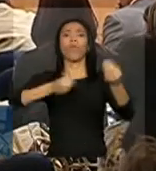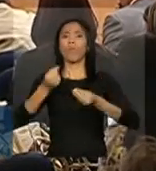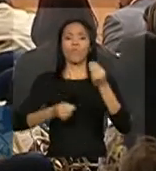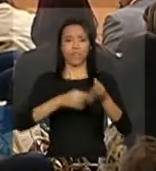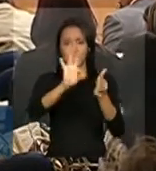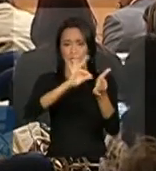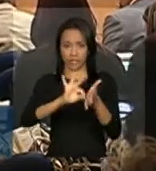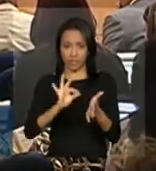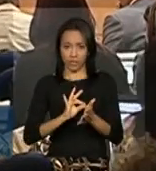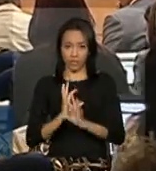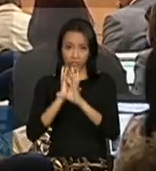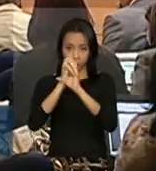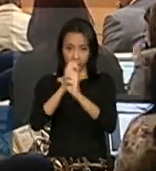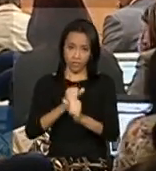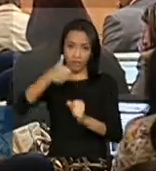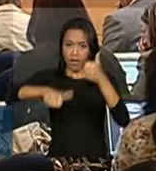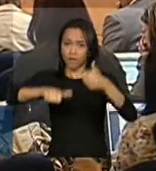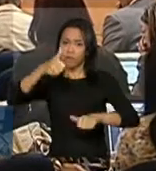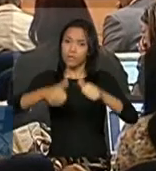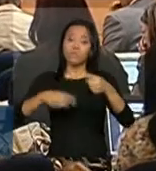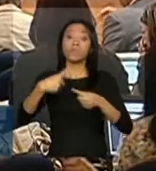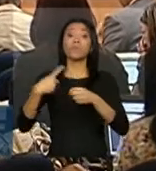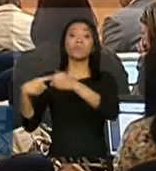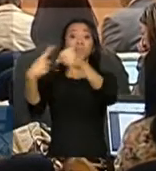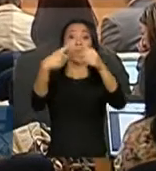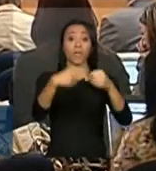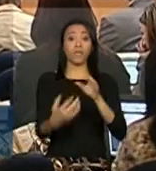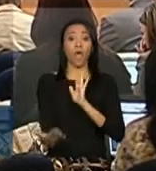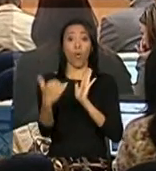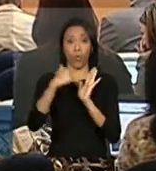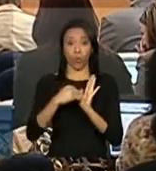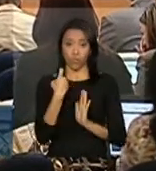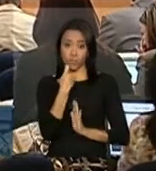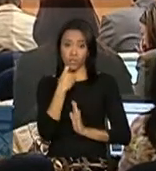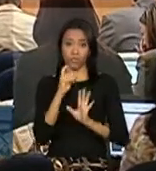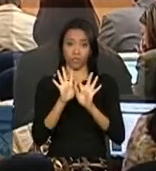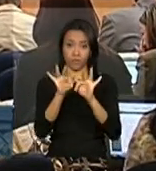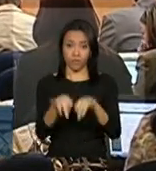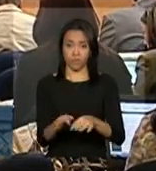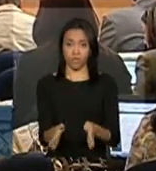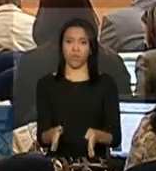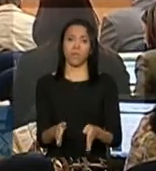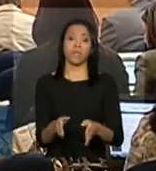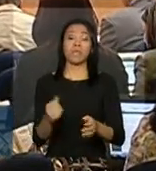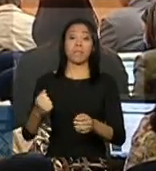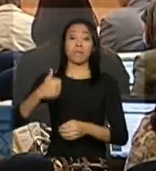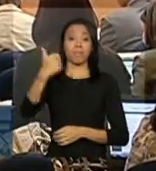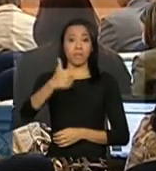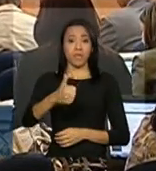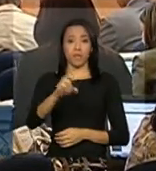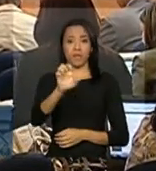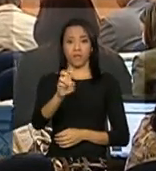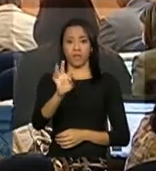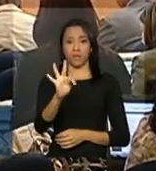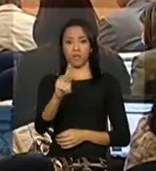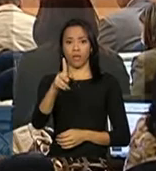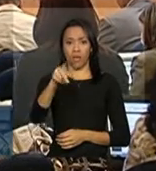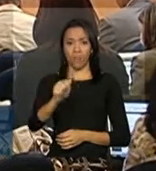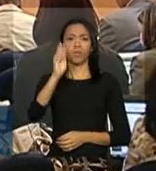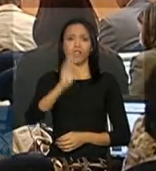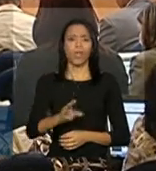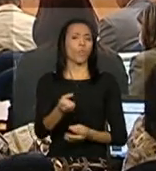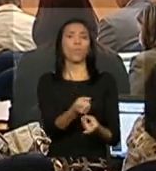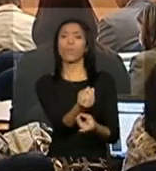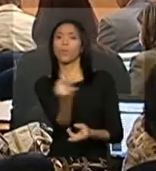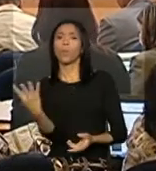inscrição de municípios e de médicos encerrada na última sexta-feira na primeira etapa do programa foram registrados